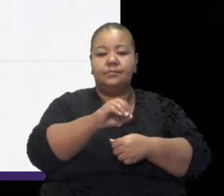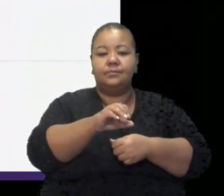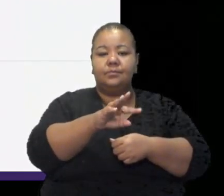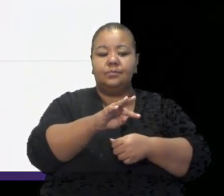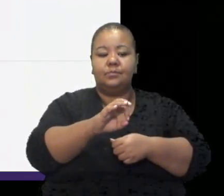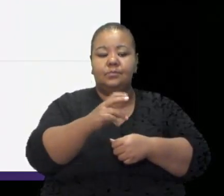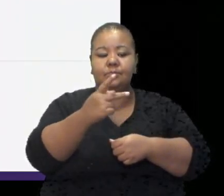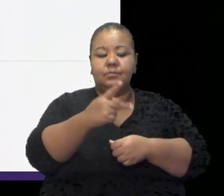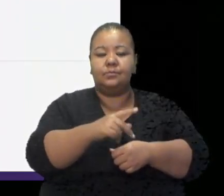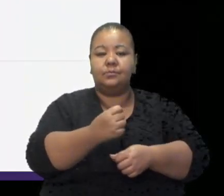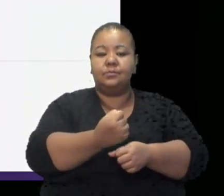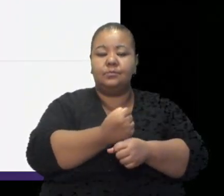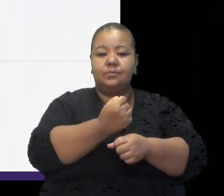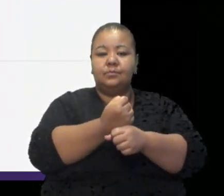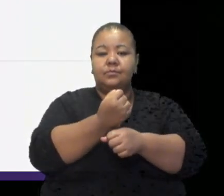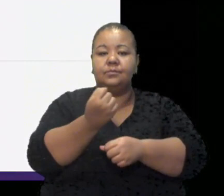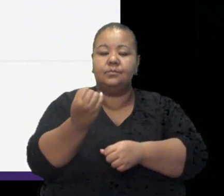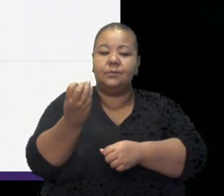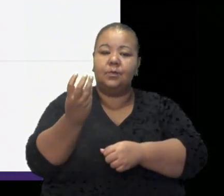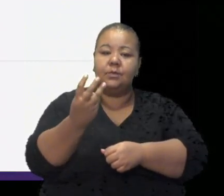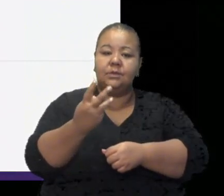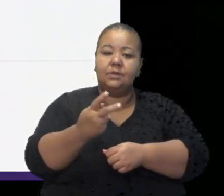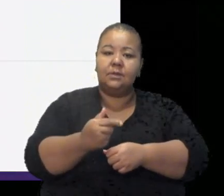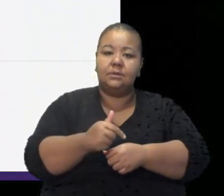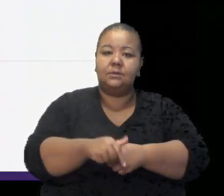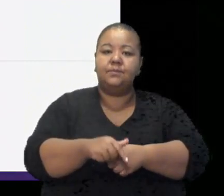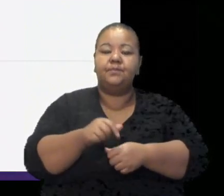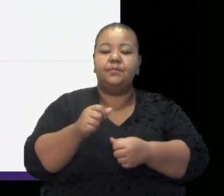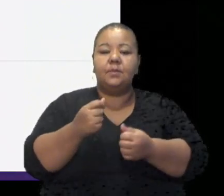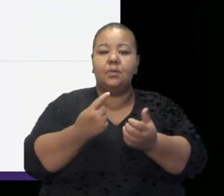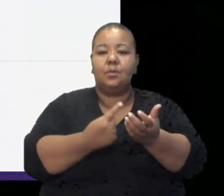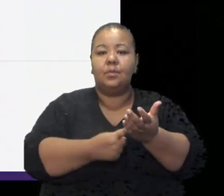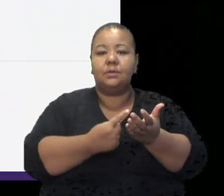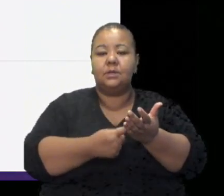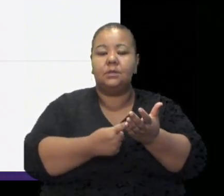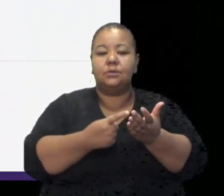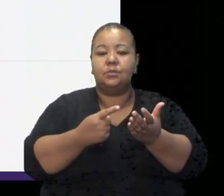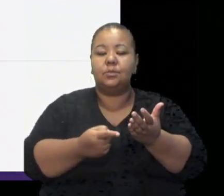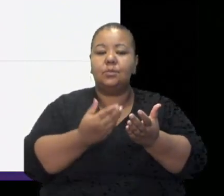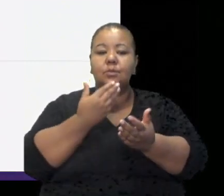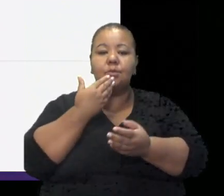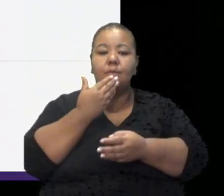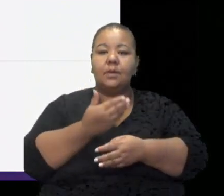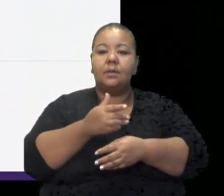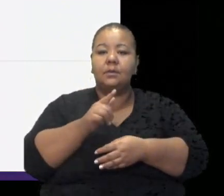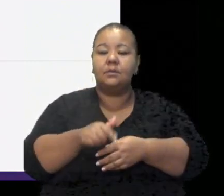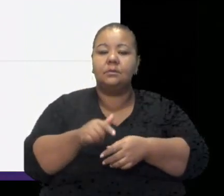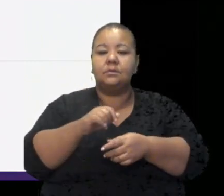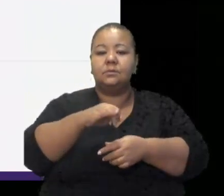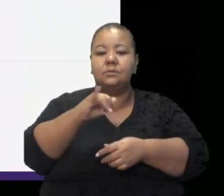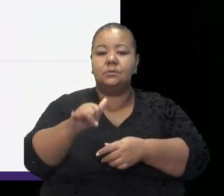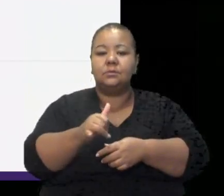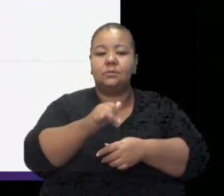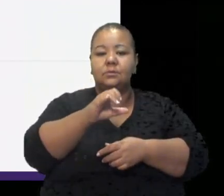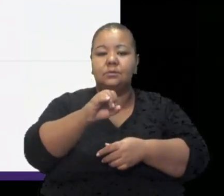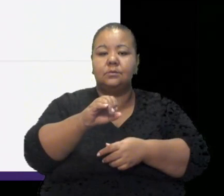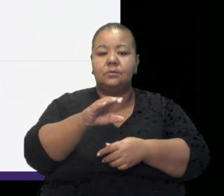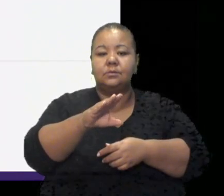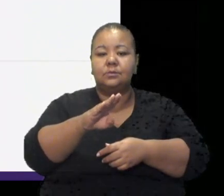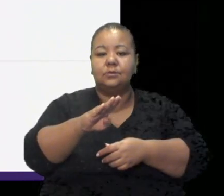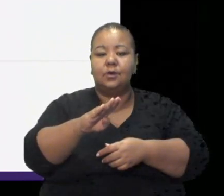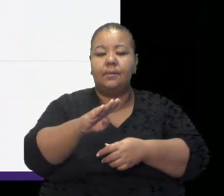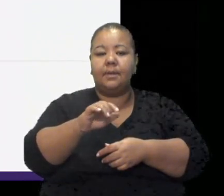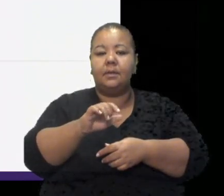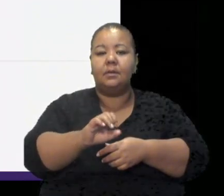pequenas quantidades. Um processo por encomenda, né, que a gente chama também de jobbing, ou, por fim, um